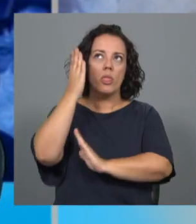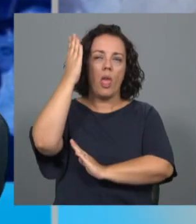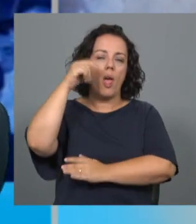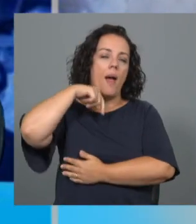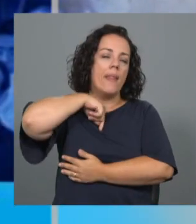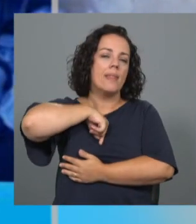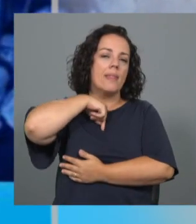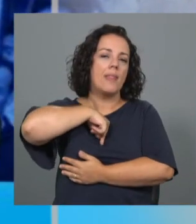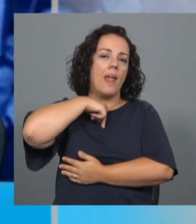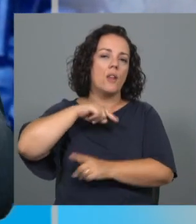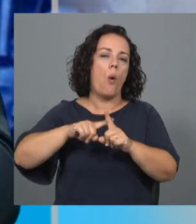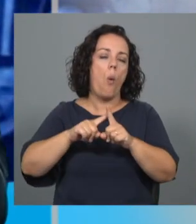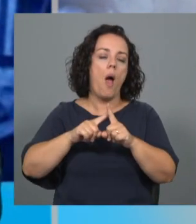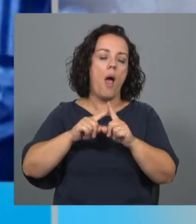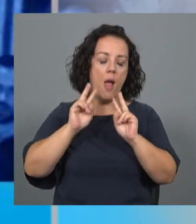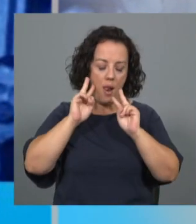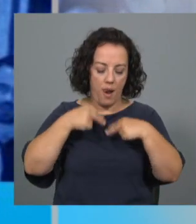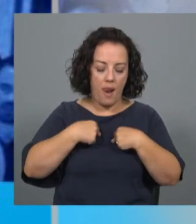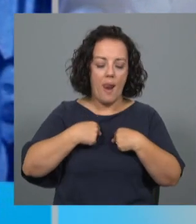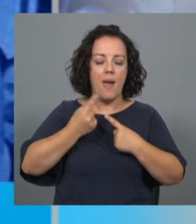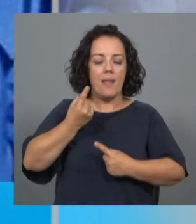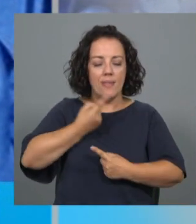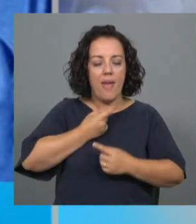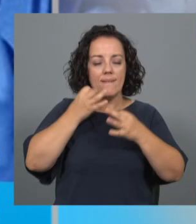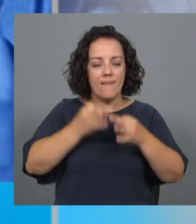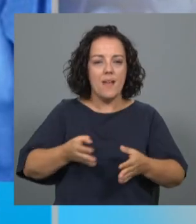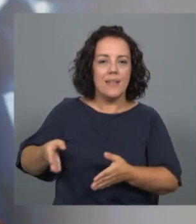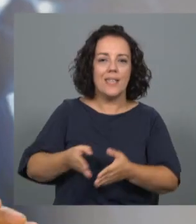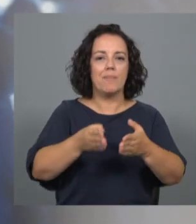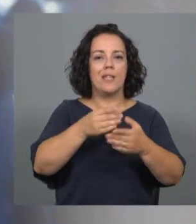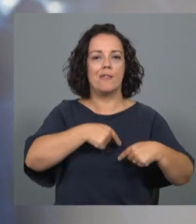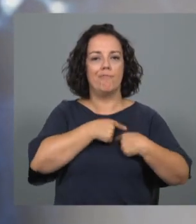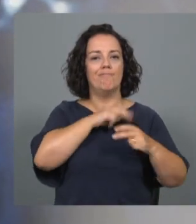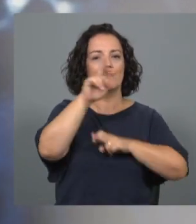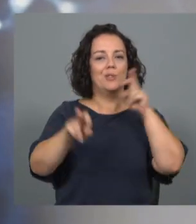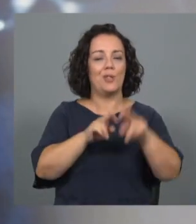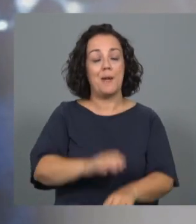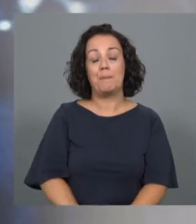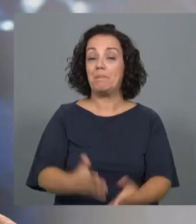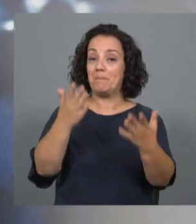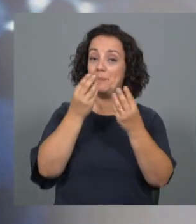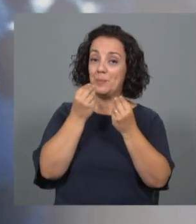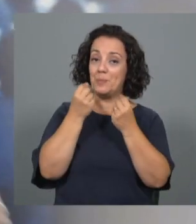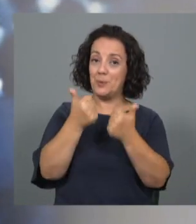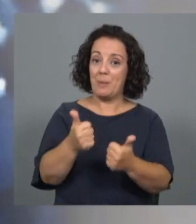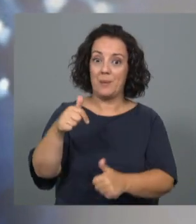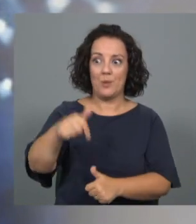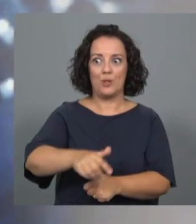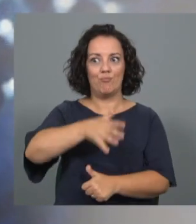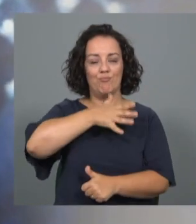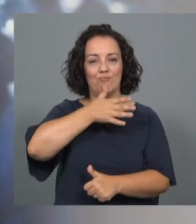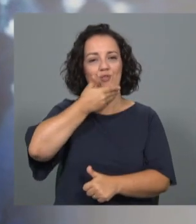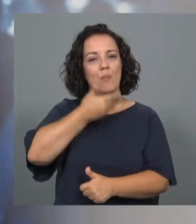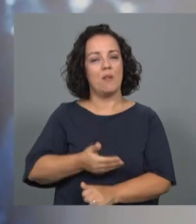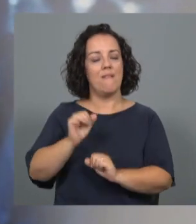dentro a ser missionário. Muito bem, ficamos com o seu testemunho neste dia em que espreitamos